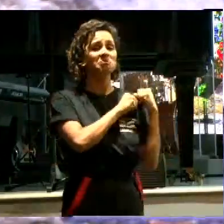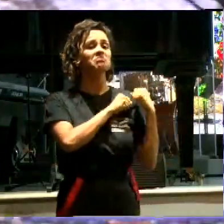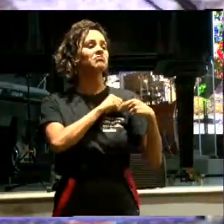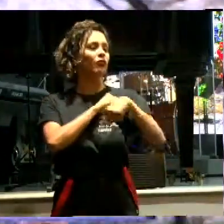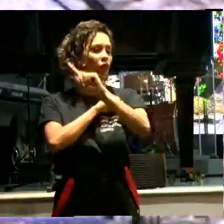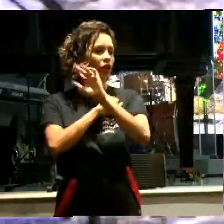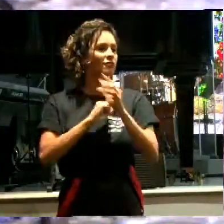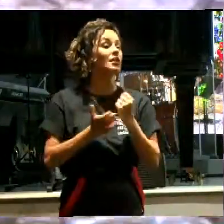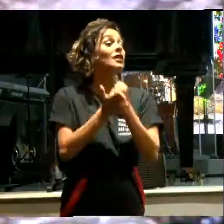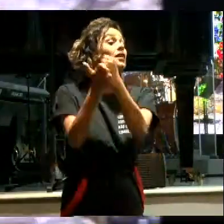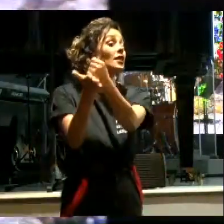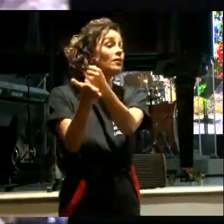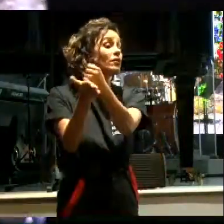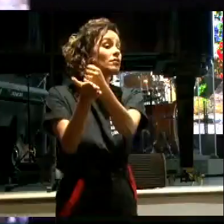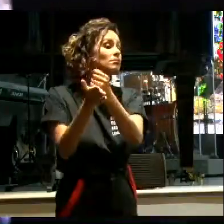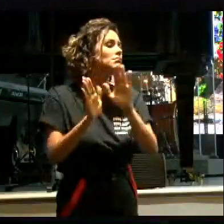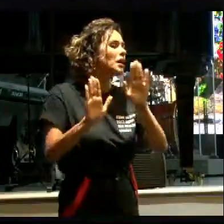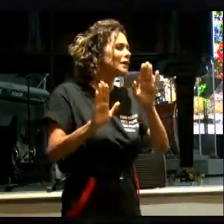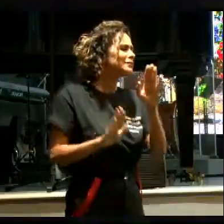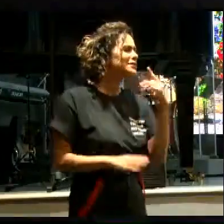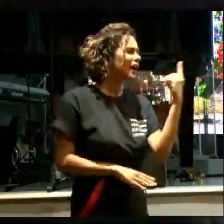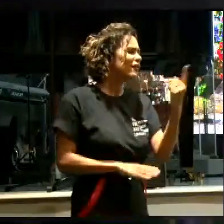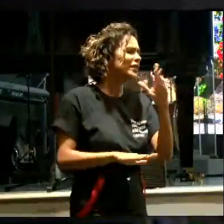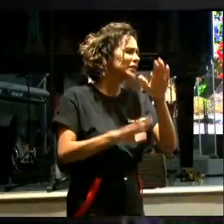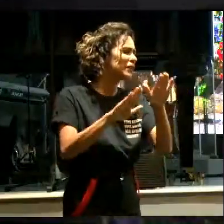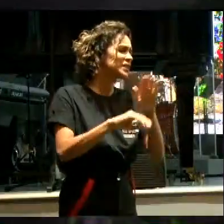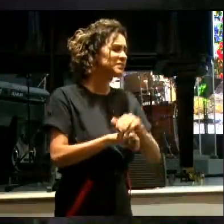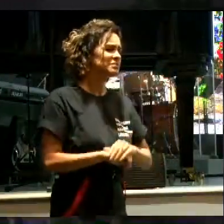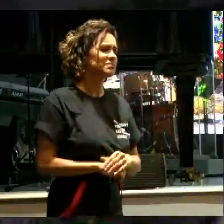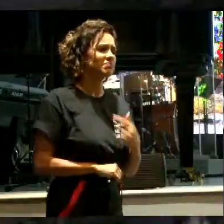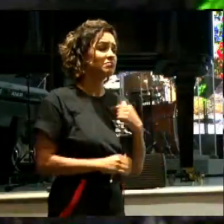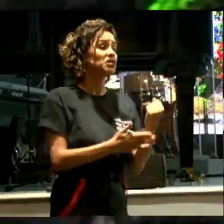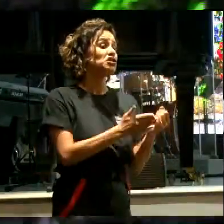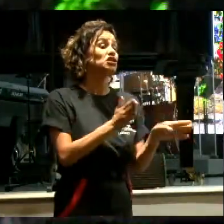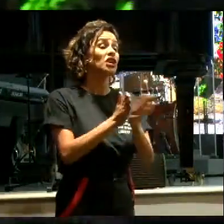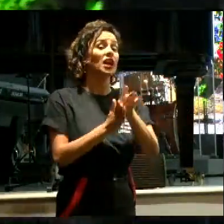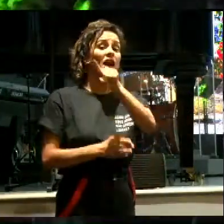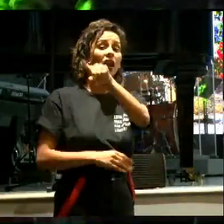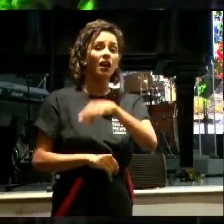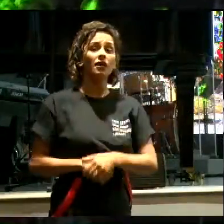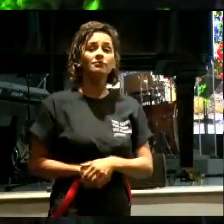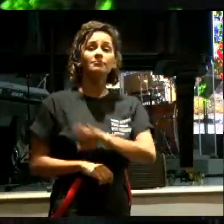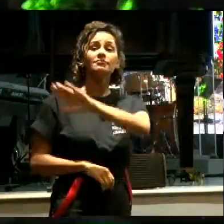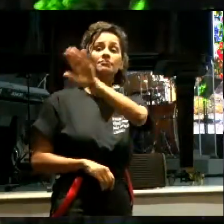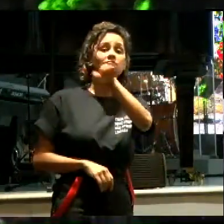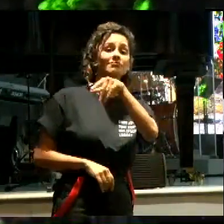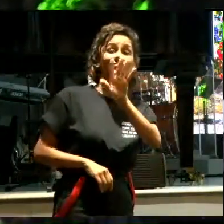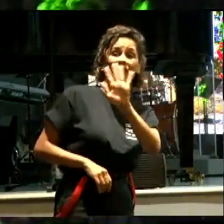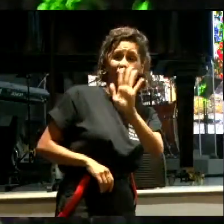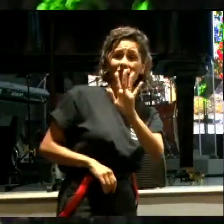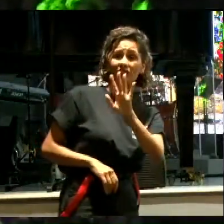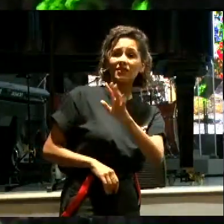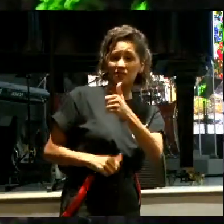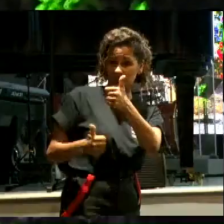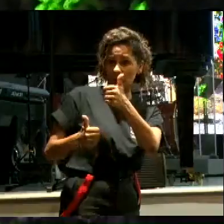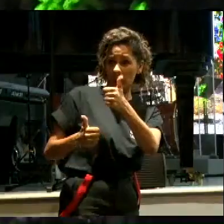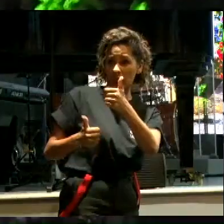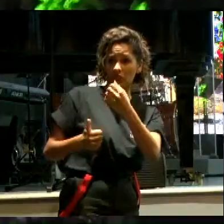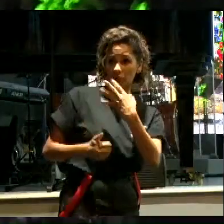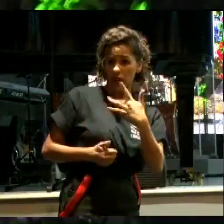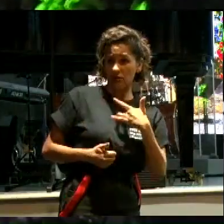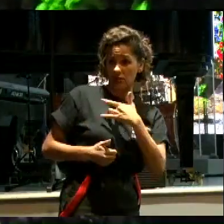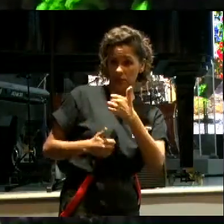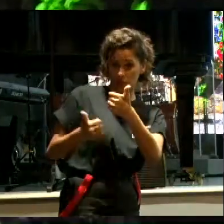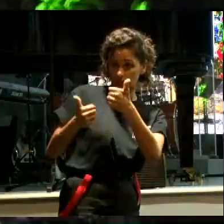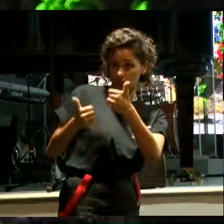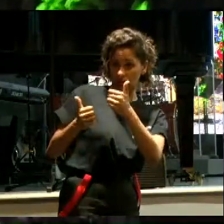ele poderia ter simplesmente chegado ali naquele lugar e ter falado com eles: como é que está a batalha? Ah, tá assim, os